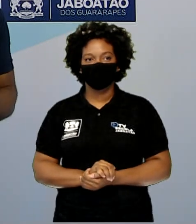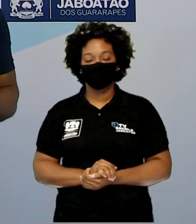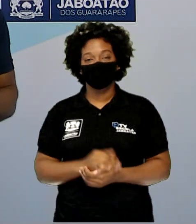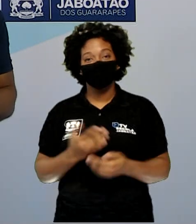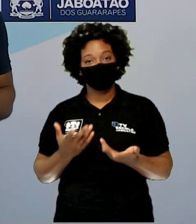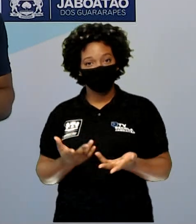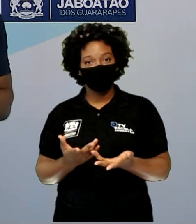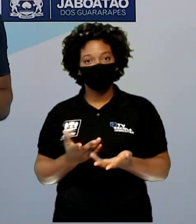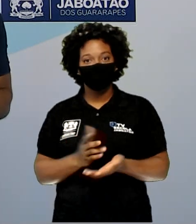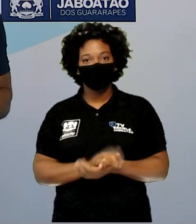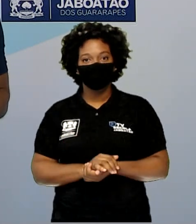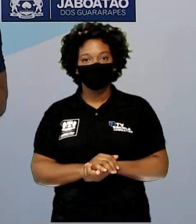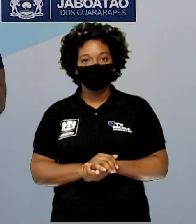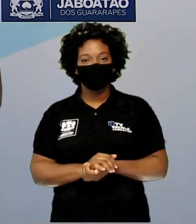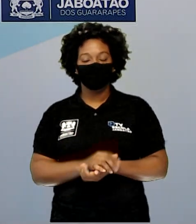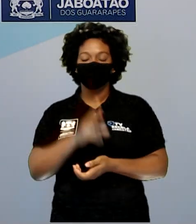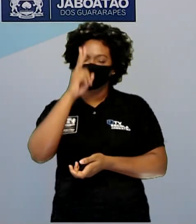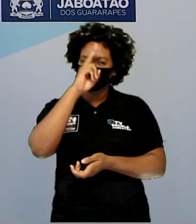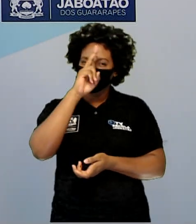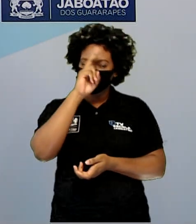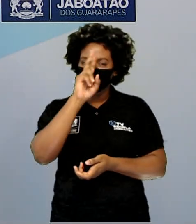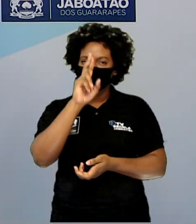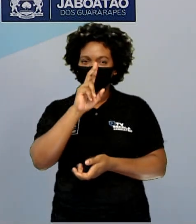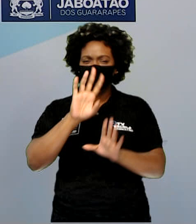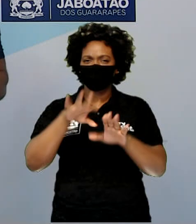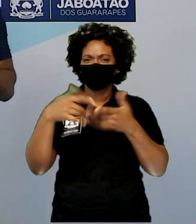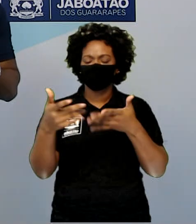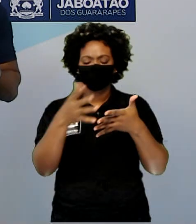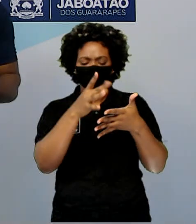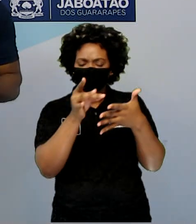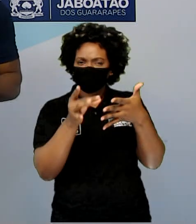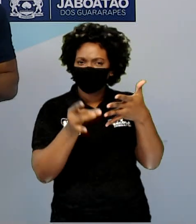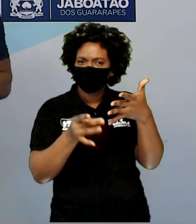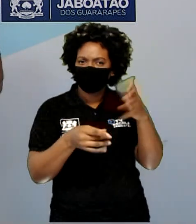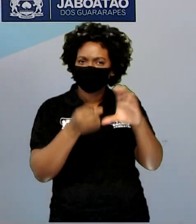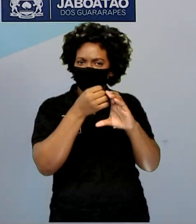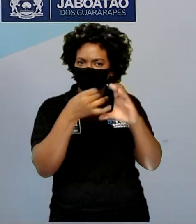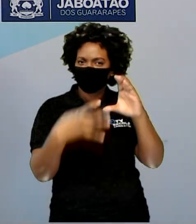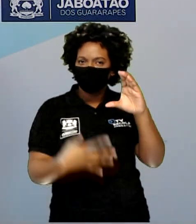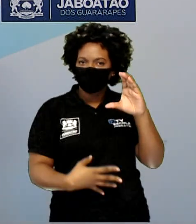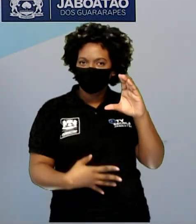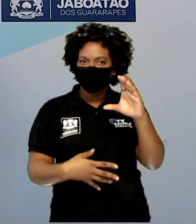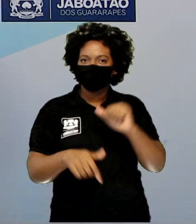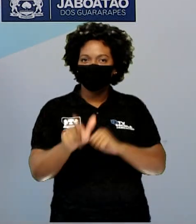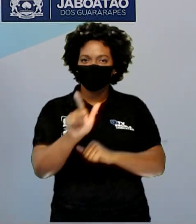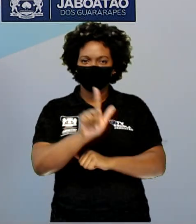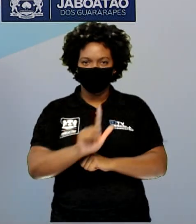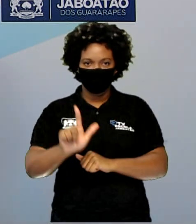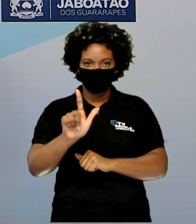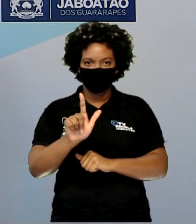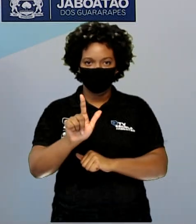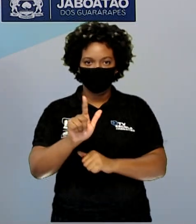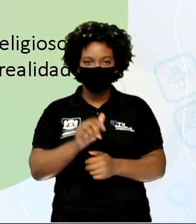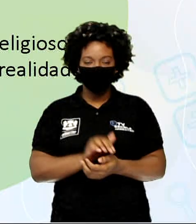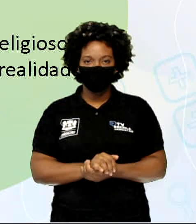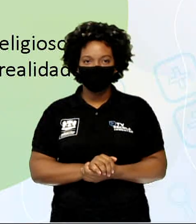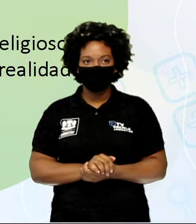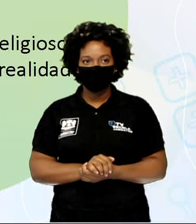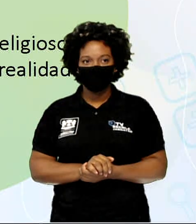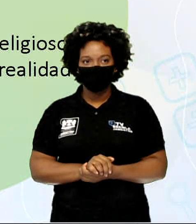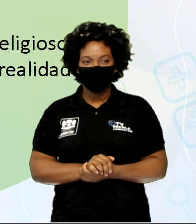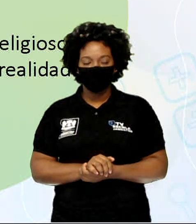Bom, agora vamos relembrar quais são as principais características desse gênero. Vamos lá,